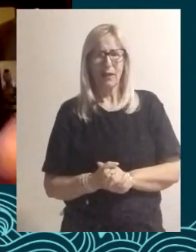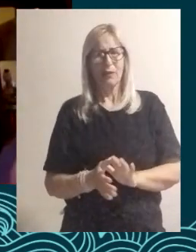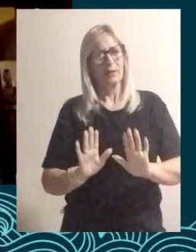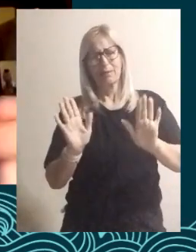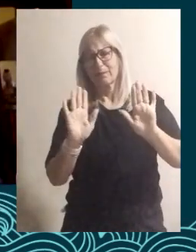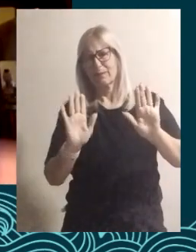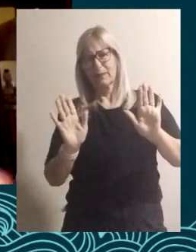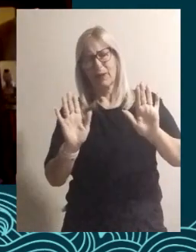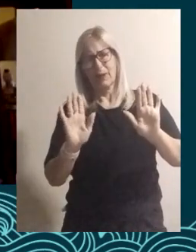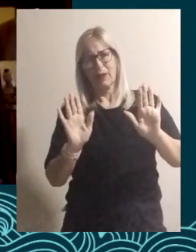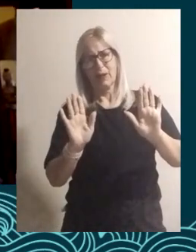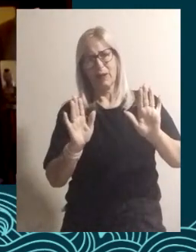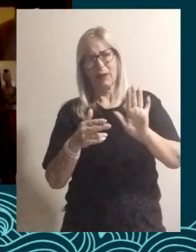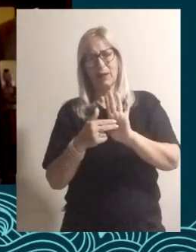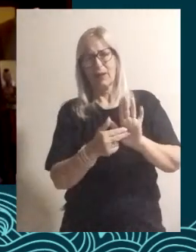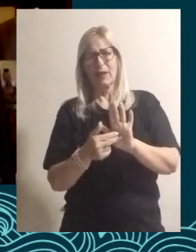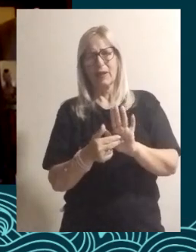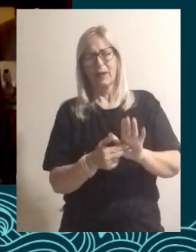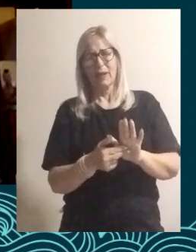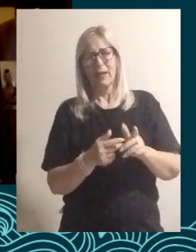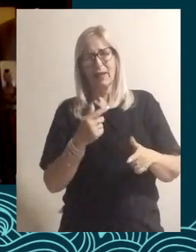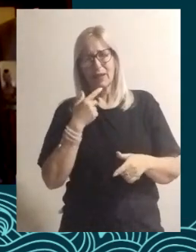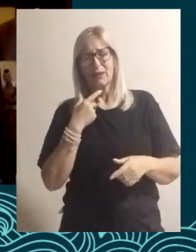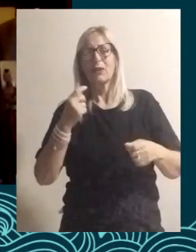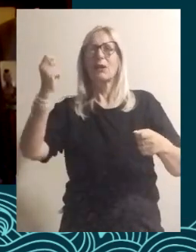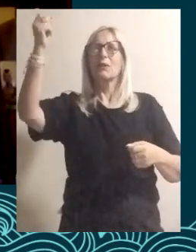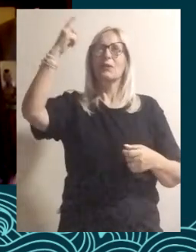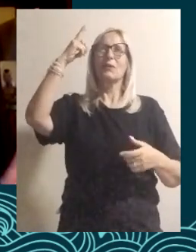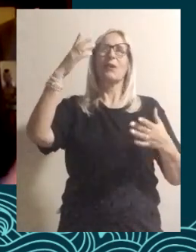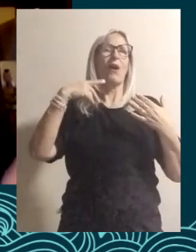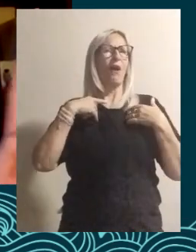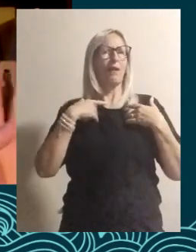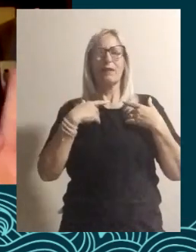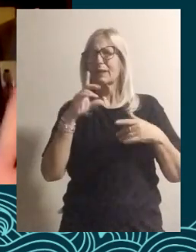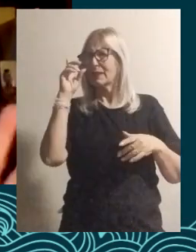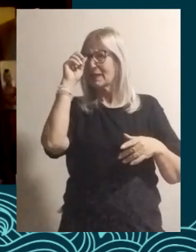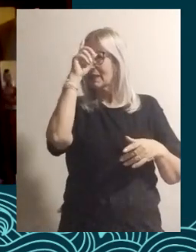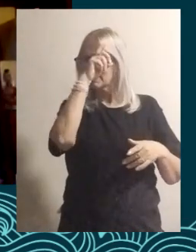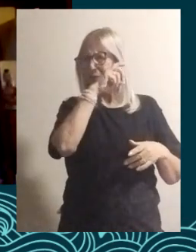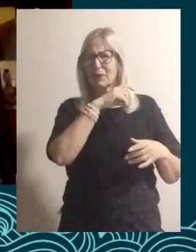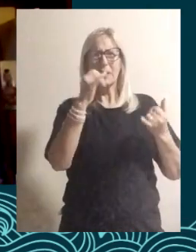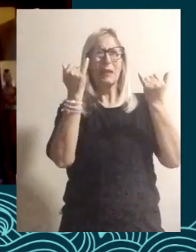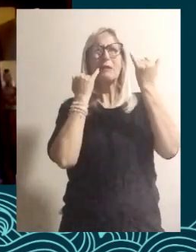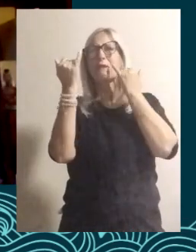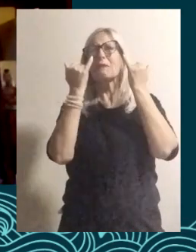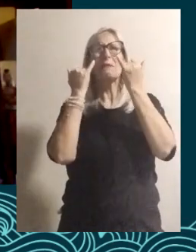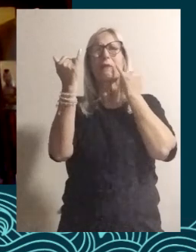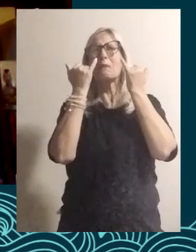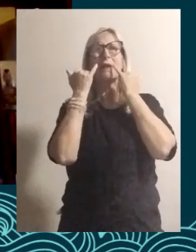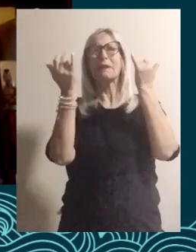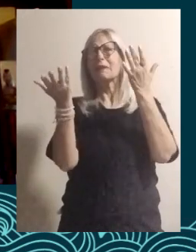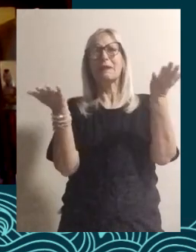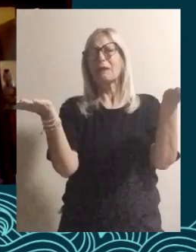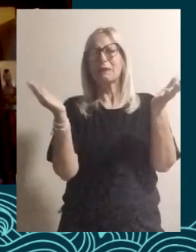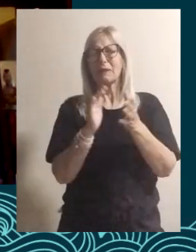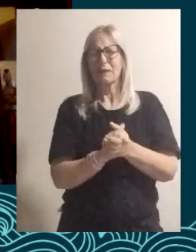dirigir lá Não, eu pensei comigo, não, eu tenho que ficar aqui só de tomando sol, porque eu não consigo, achei tanta